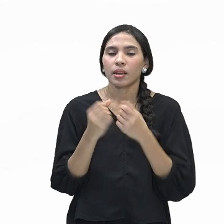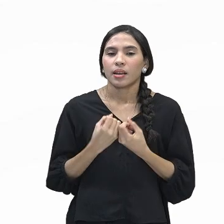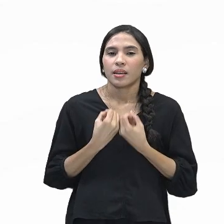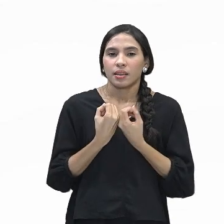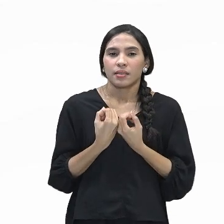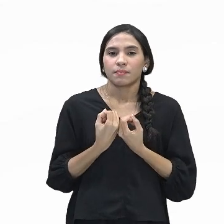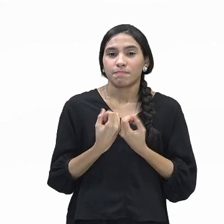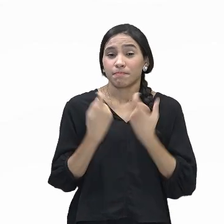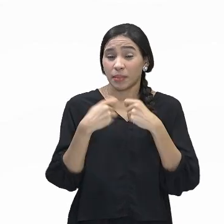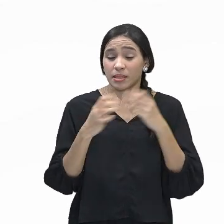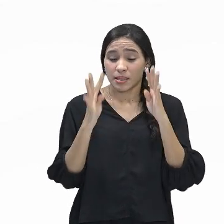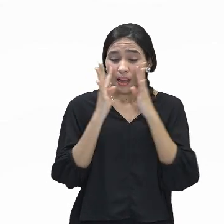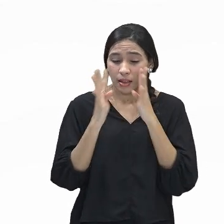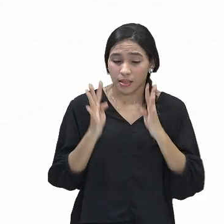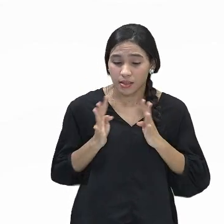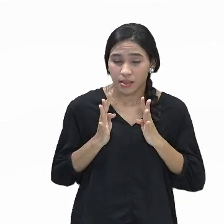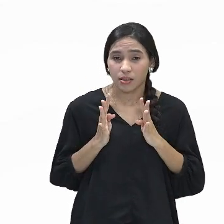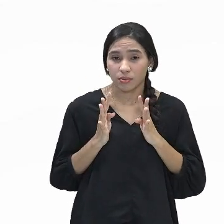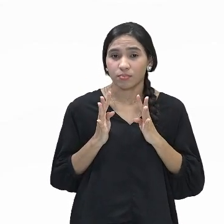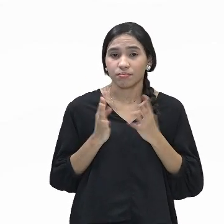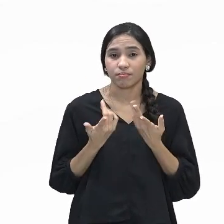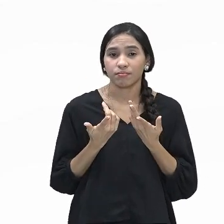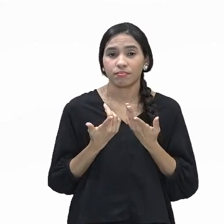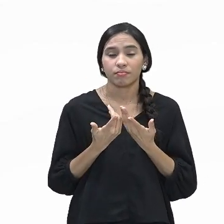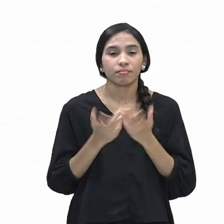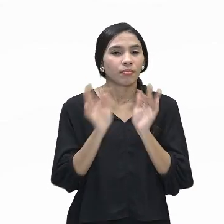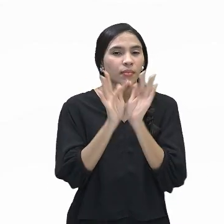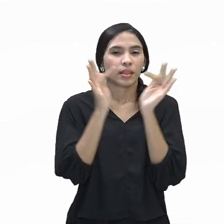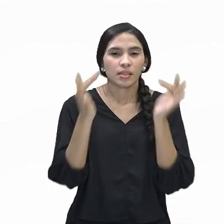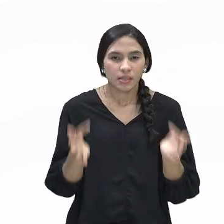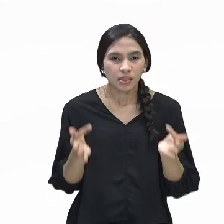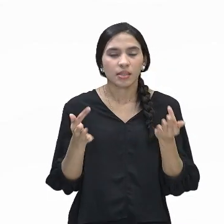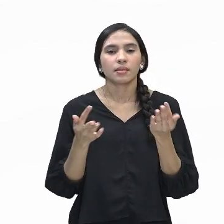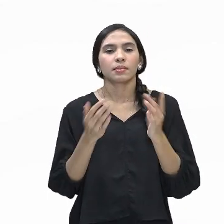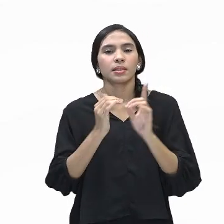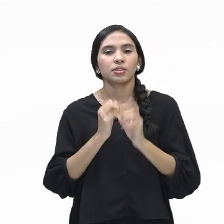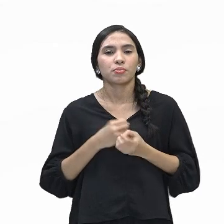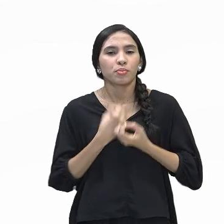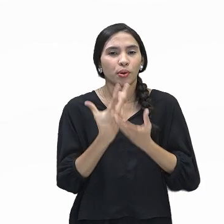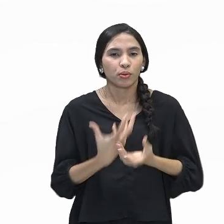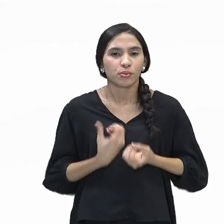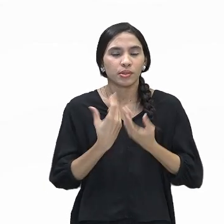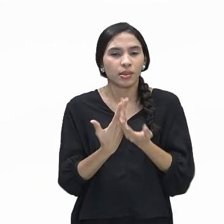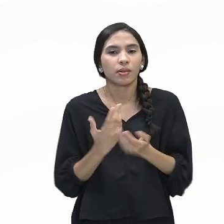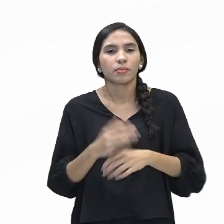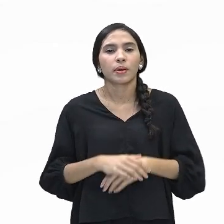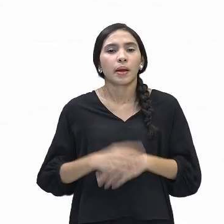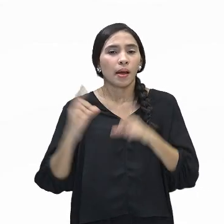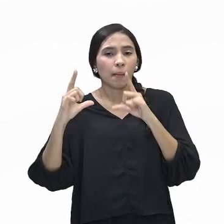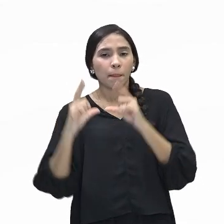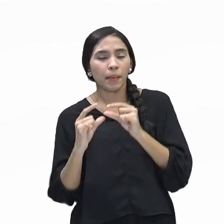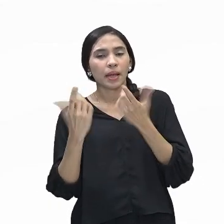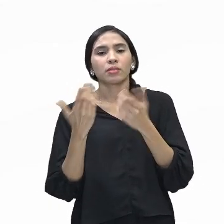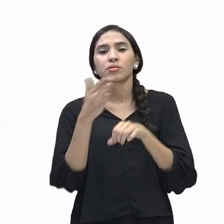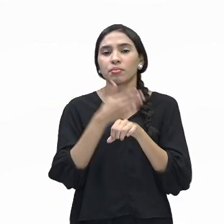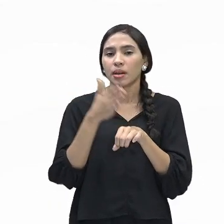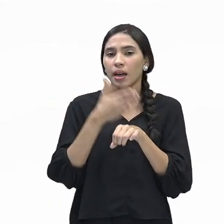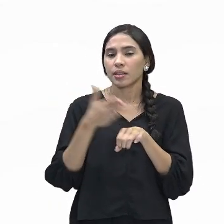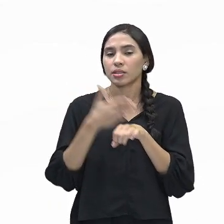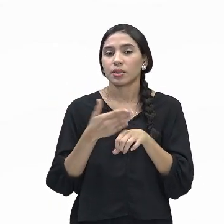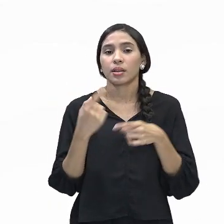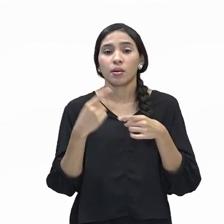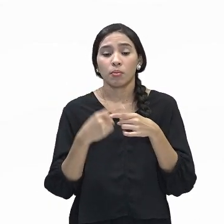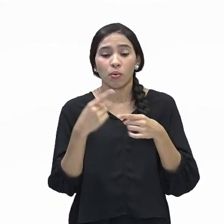leitor atenção, narrativas mais reflexivas e menos dinâmicas, né? Por que não é menos dinâmico? Porque ele vai falar muito